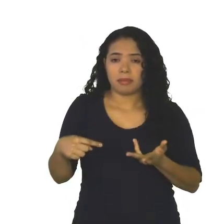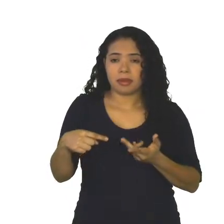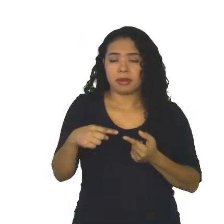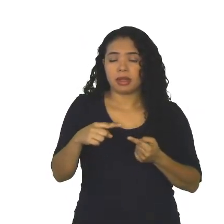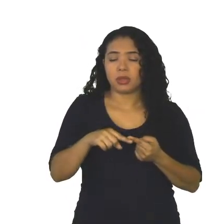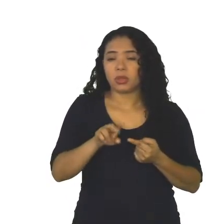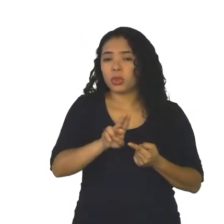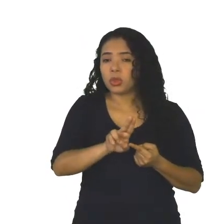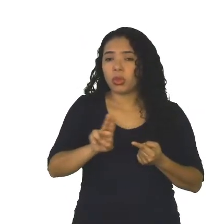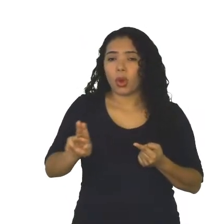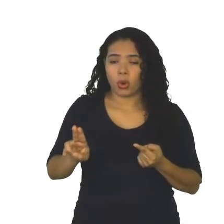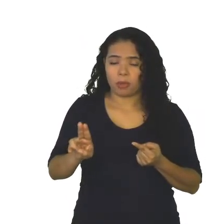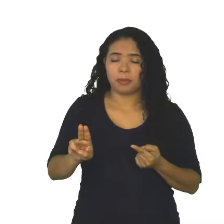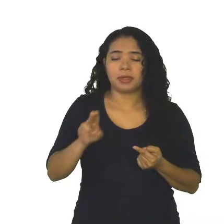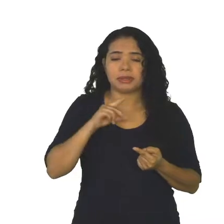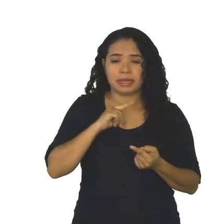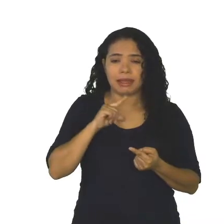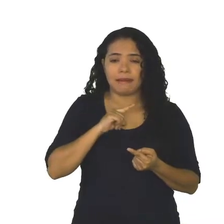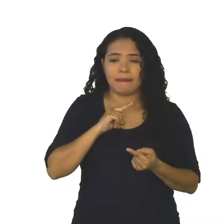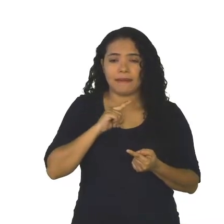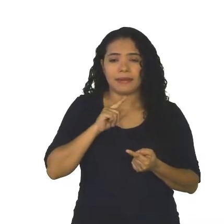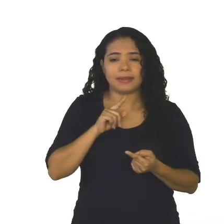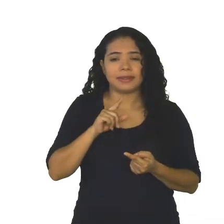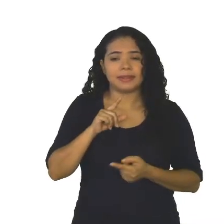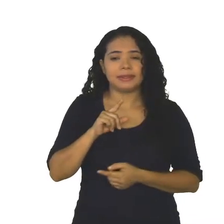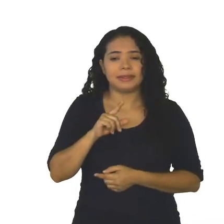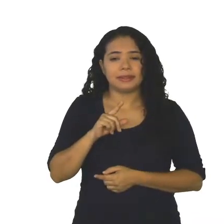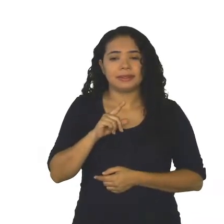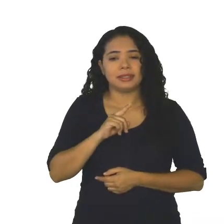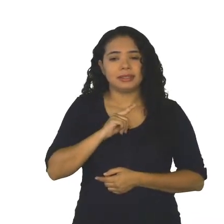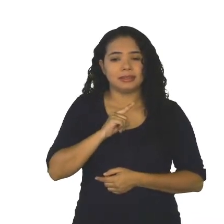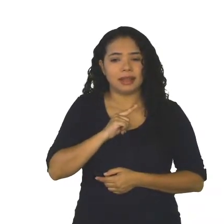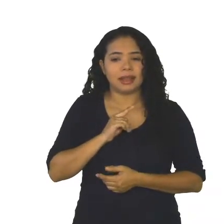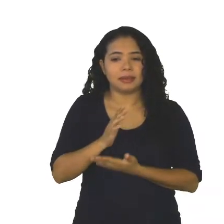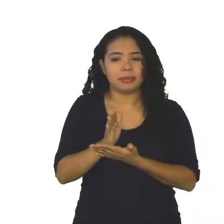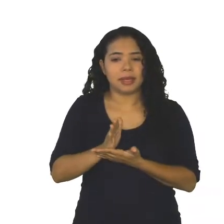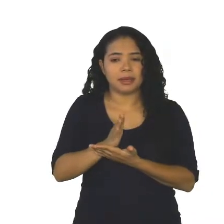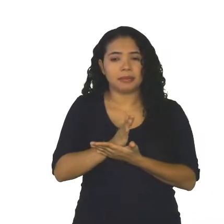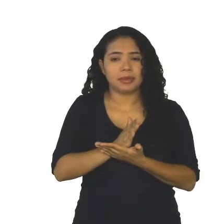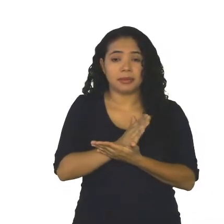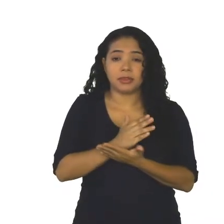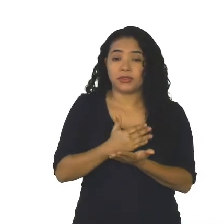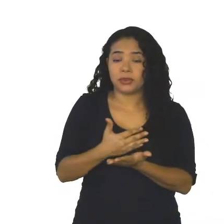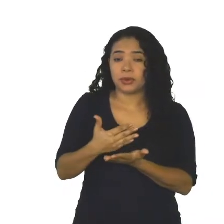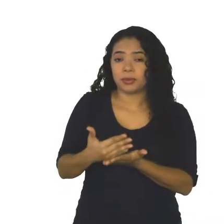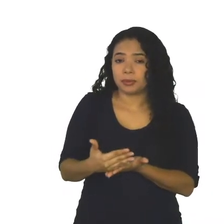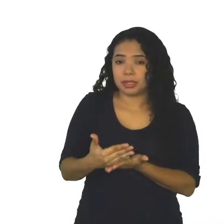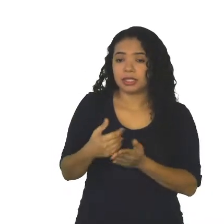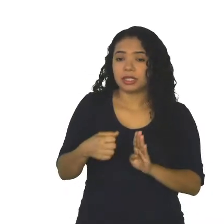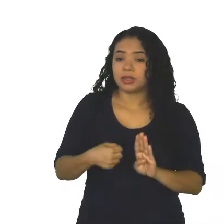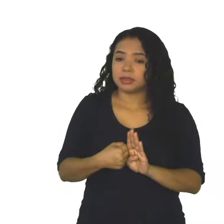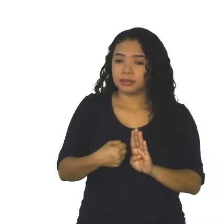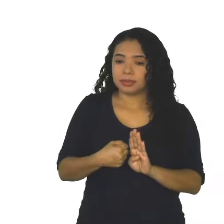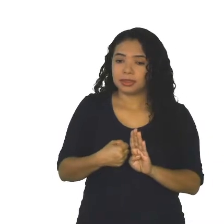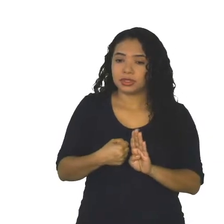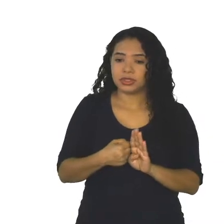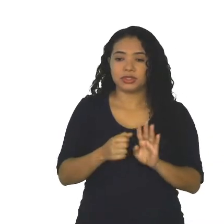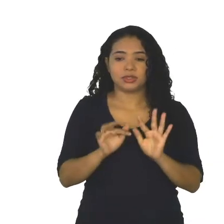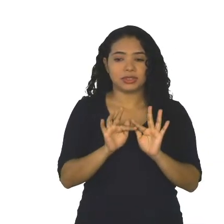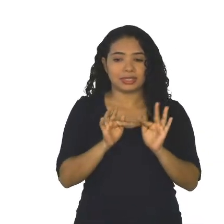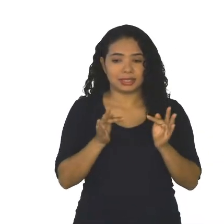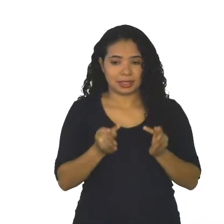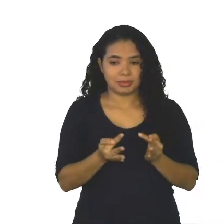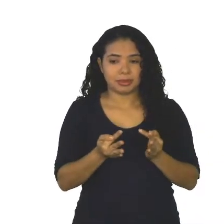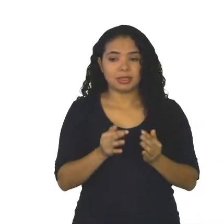vários nomes, tá? Eles têm uma divisão entre eles. Aí nós vamos começar com os substantivos simples.